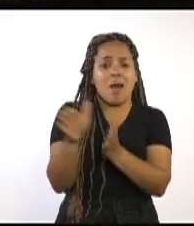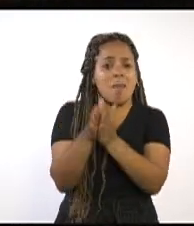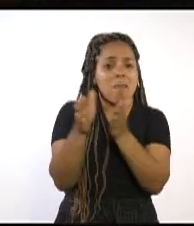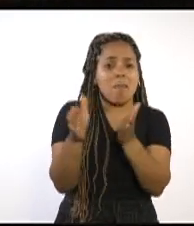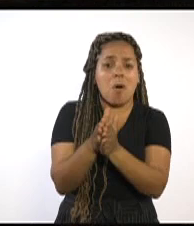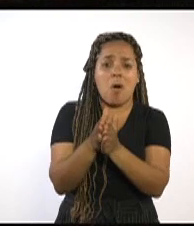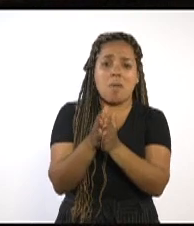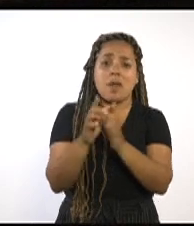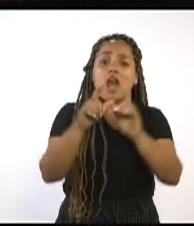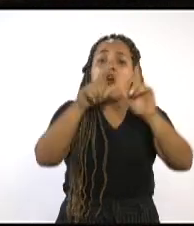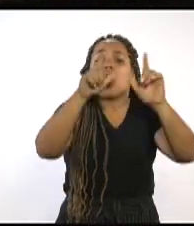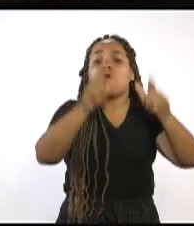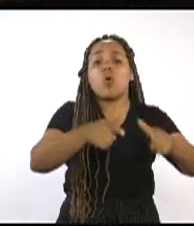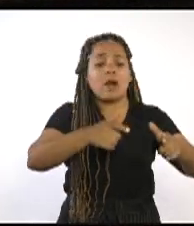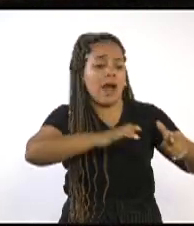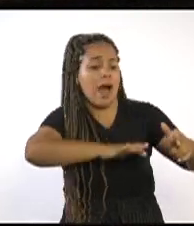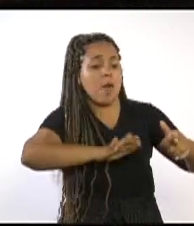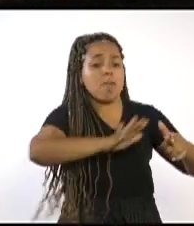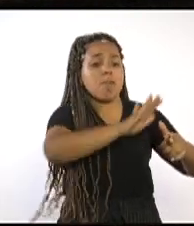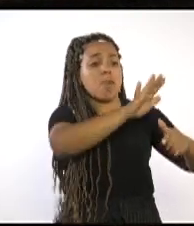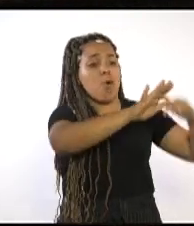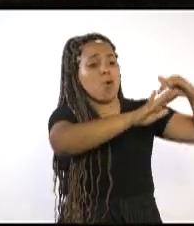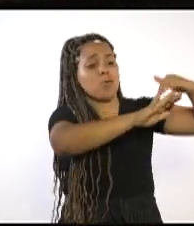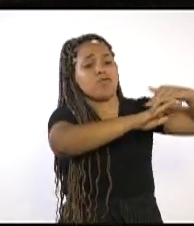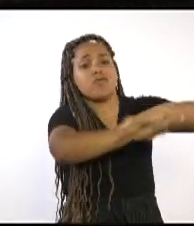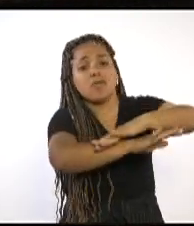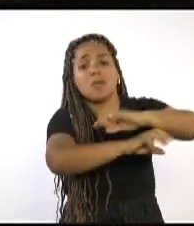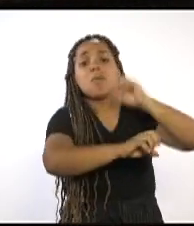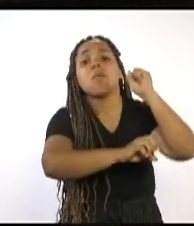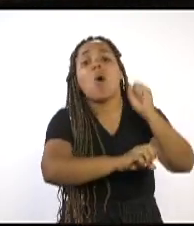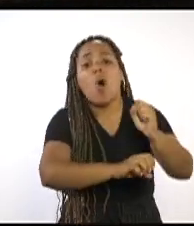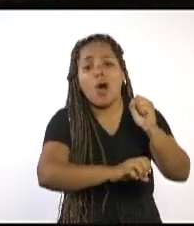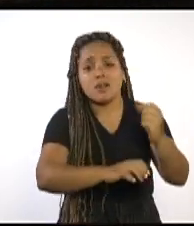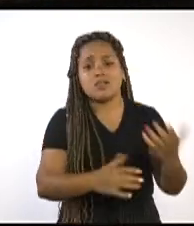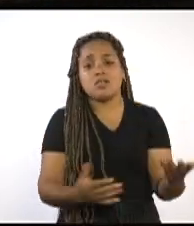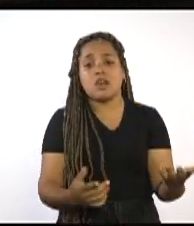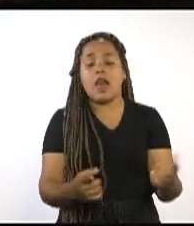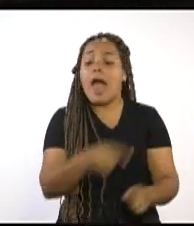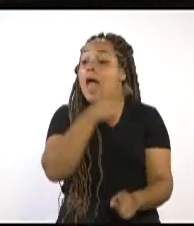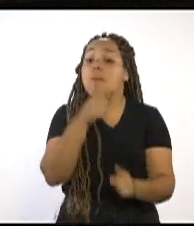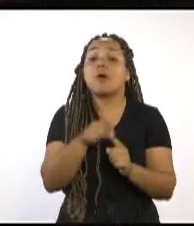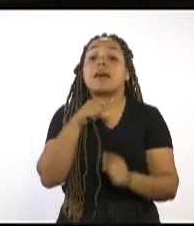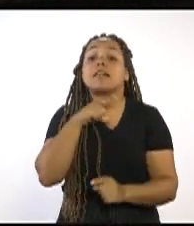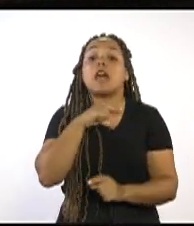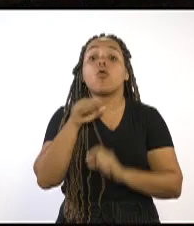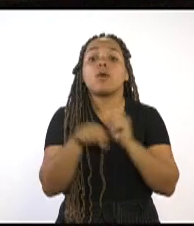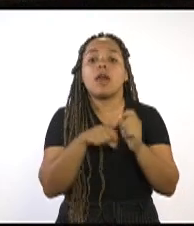instáveis, é porque também existe um poder público inorgânico,